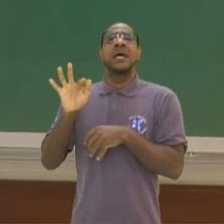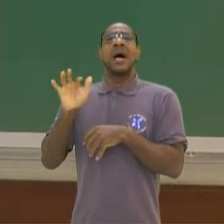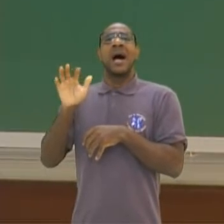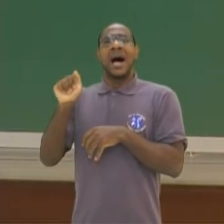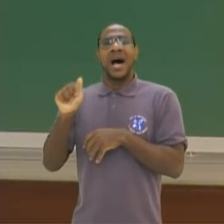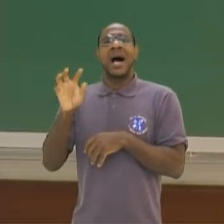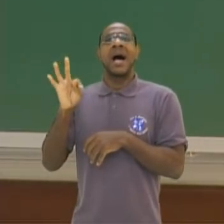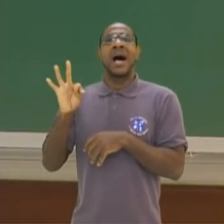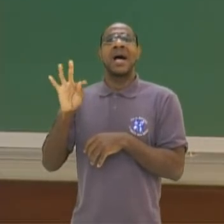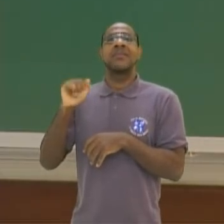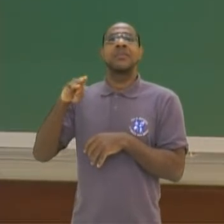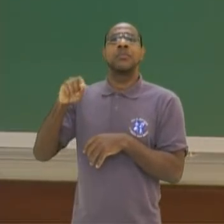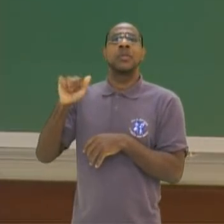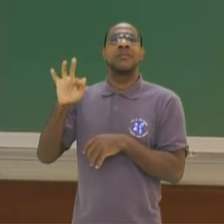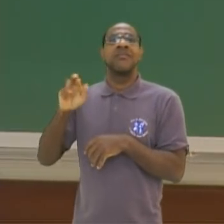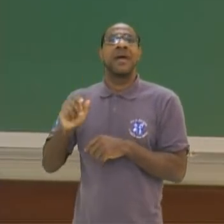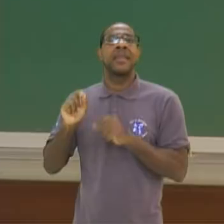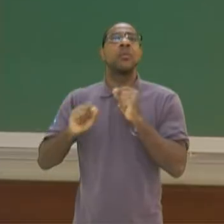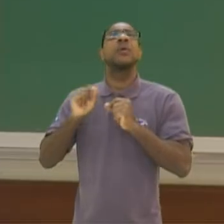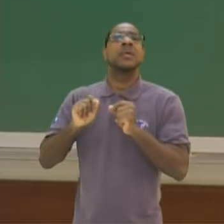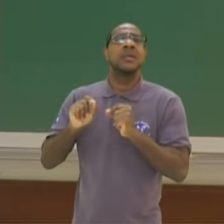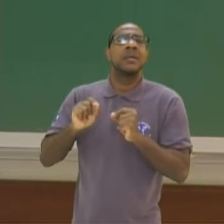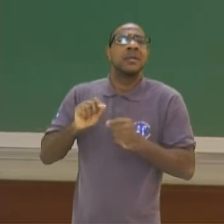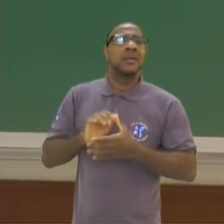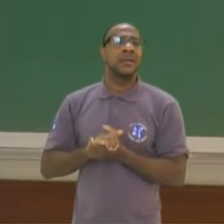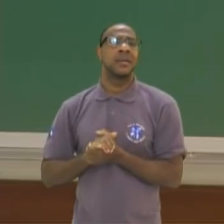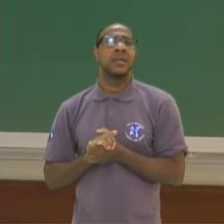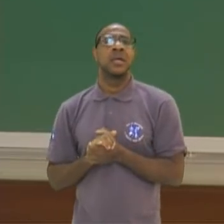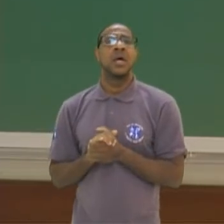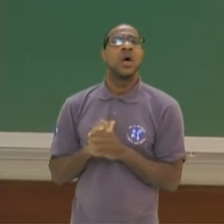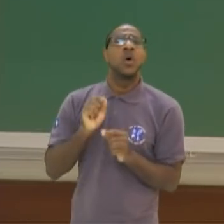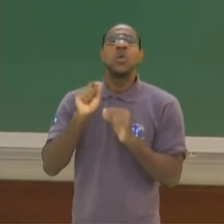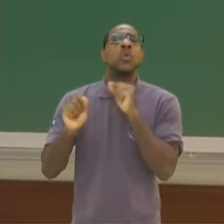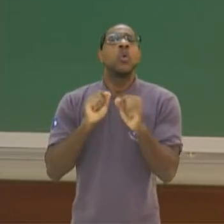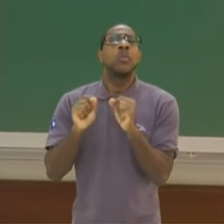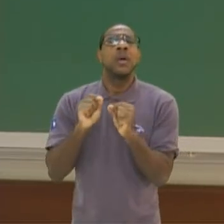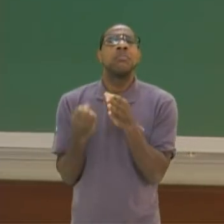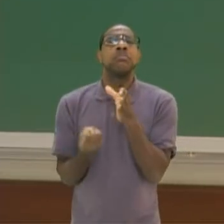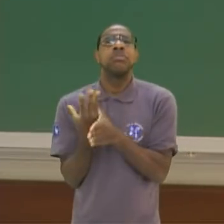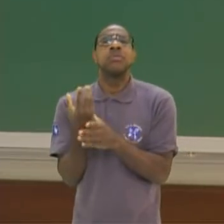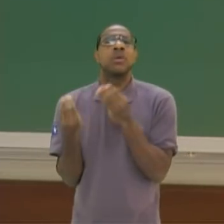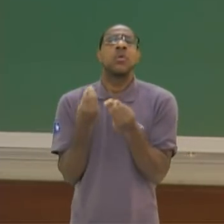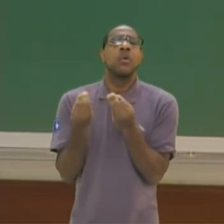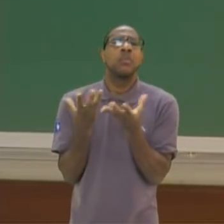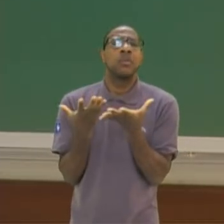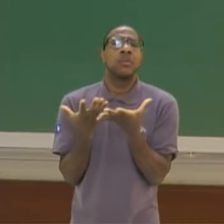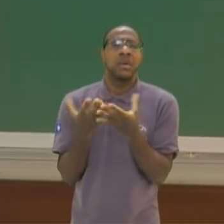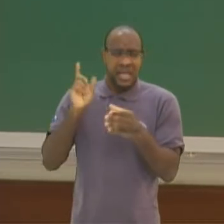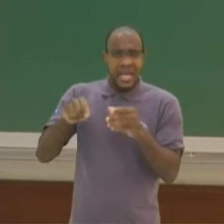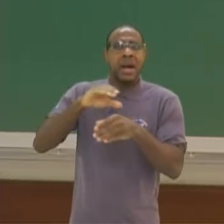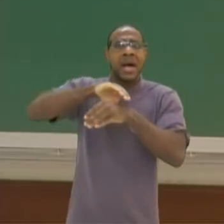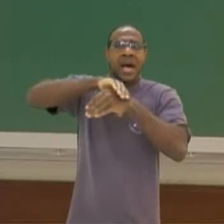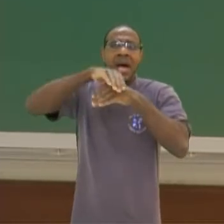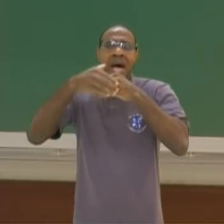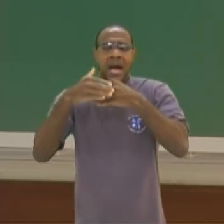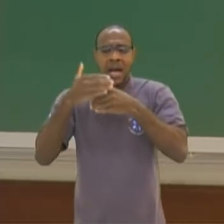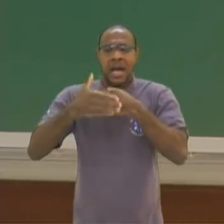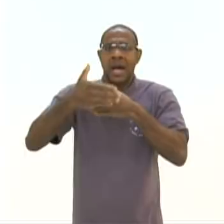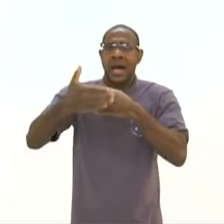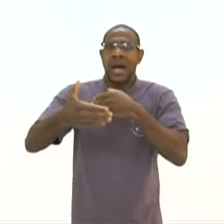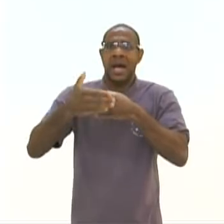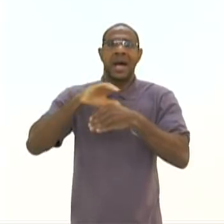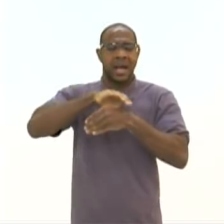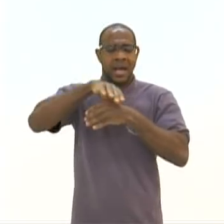são 2 coisas. Bom, o que é essa atmosfera? É uma camada. Mas é uma camada do quê? Então,